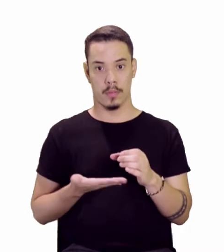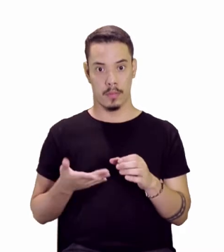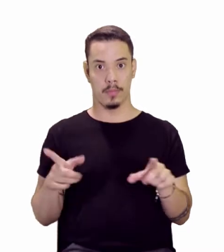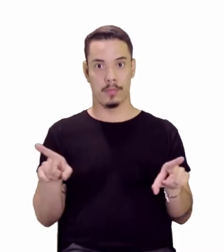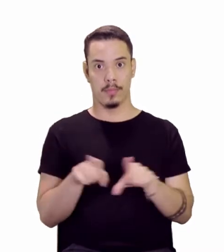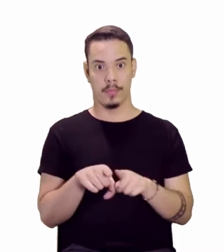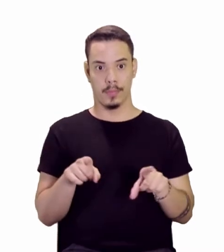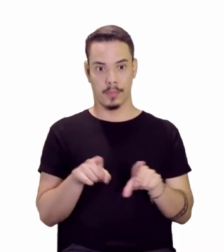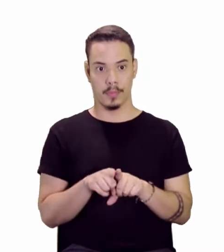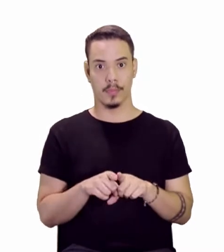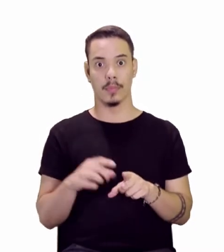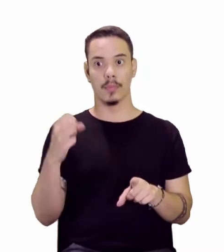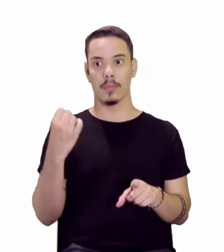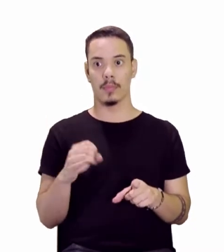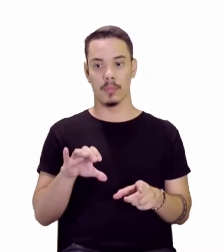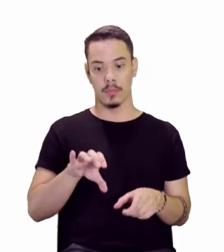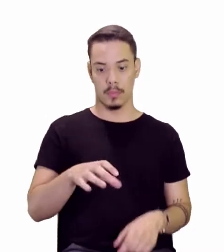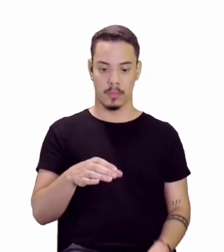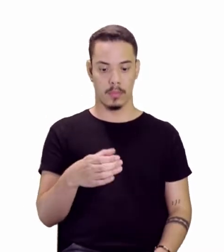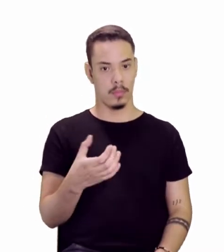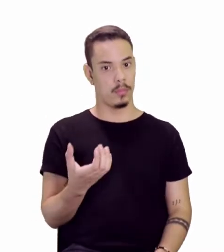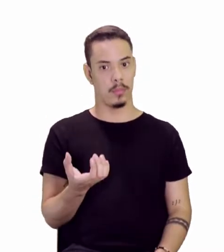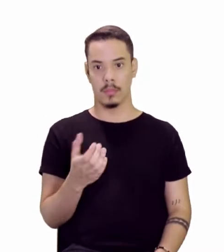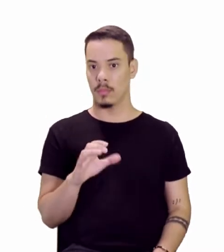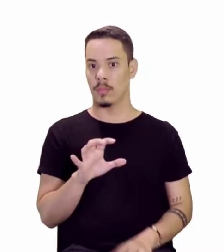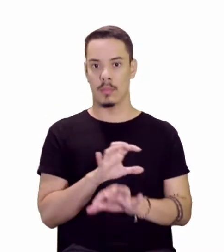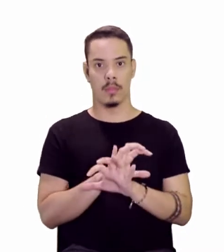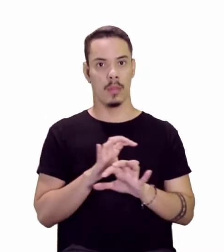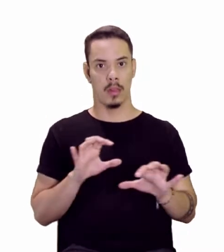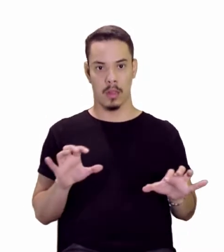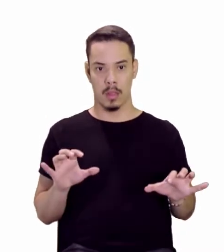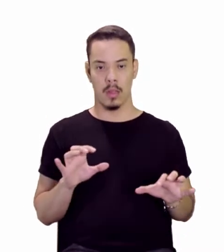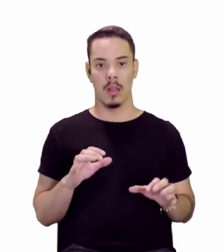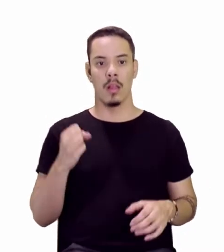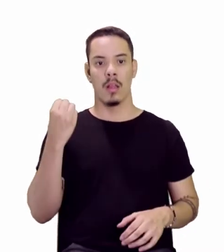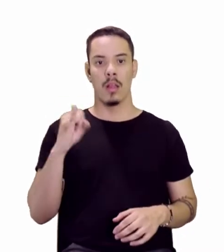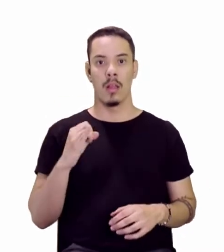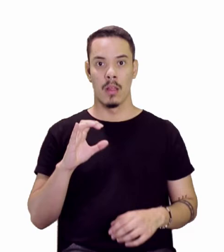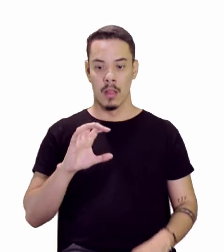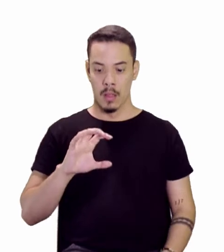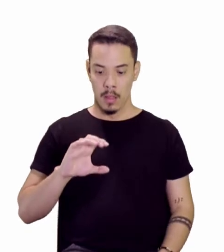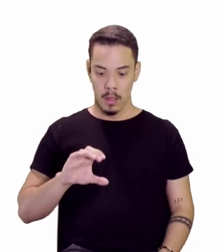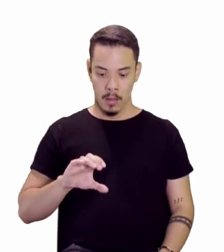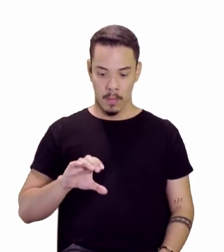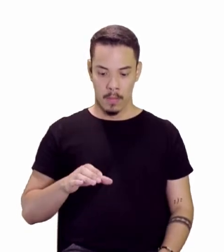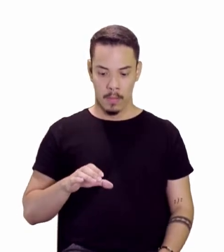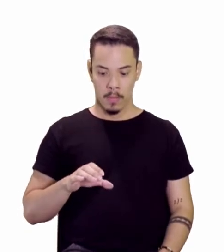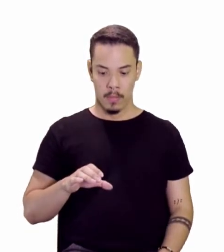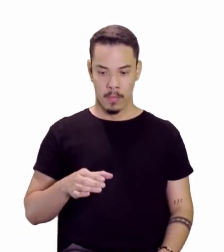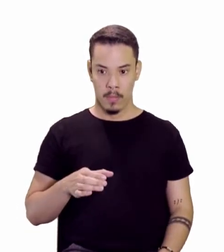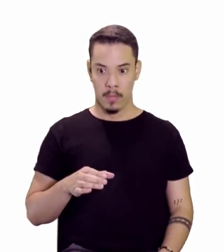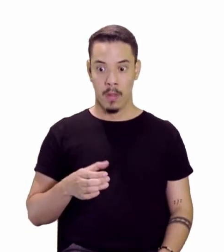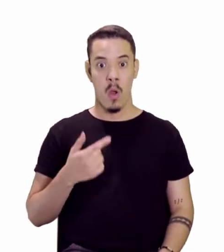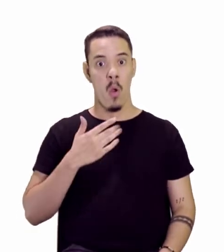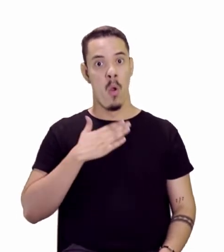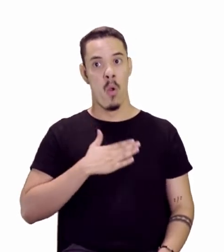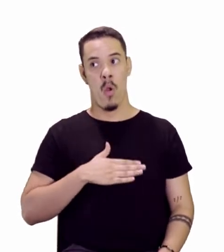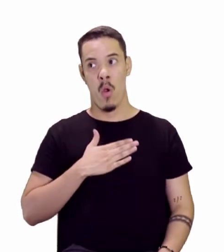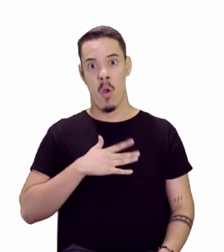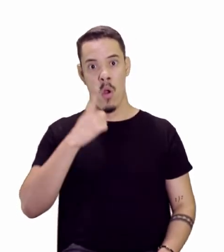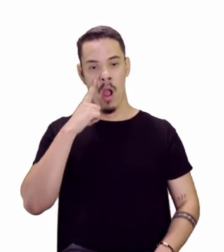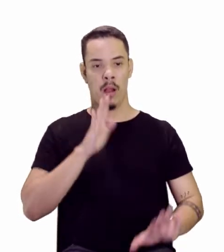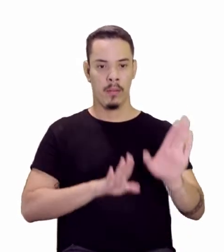baixo também. E do lado, quando é do lado, e assim por diante. Né? Ó, tá ali, girando-se cuidadosamente o copo. No interior do